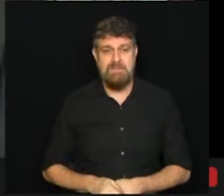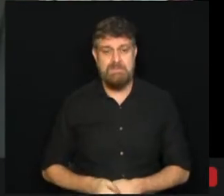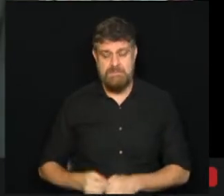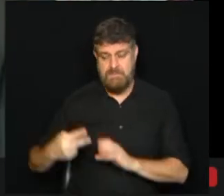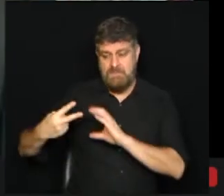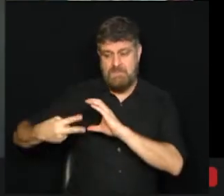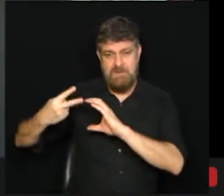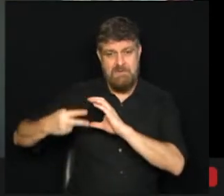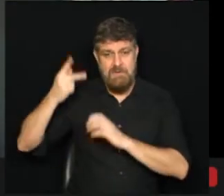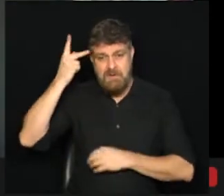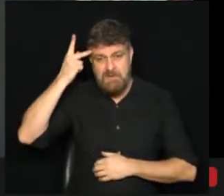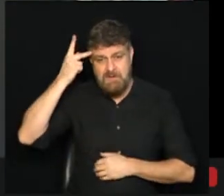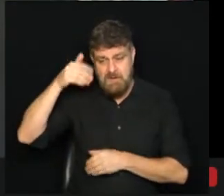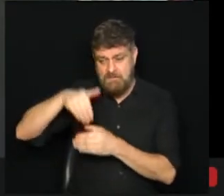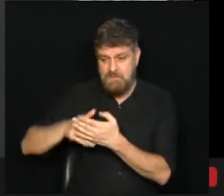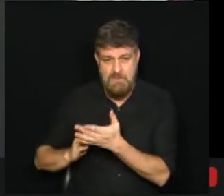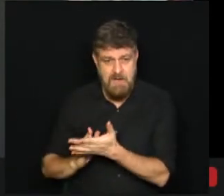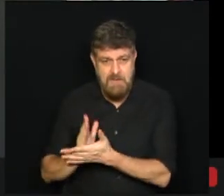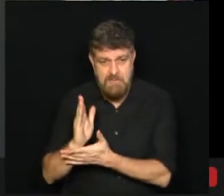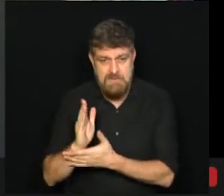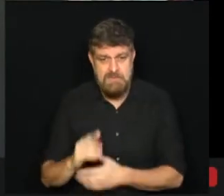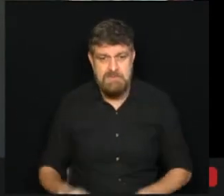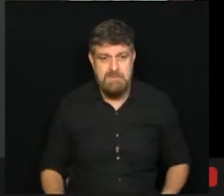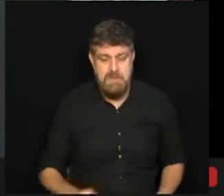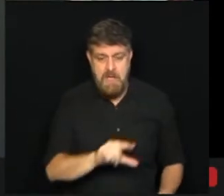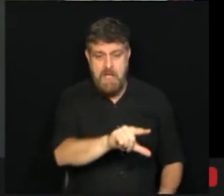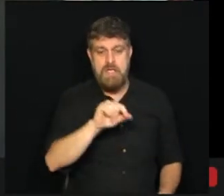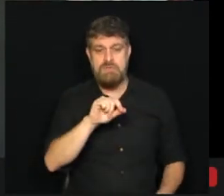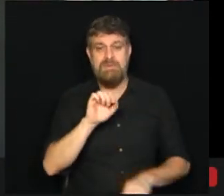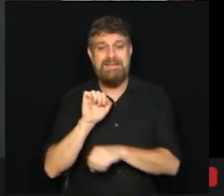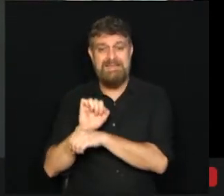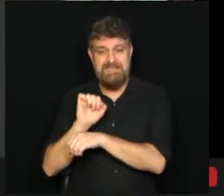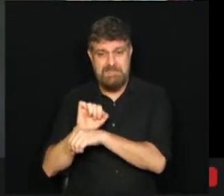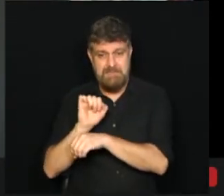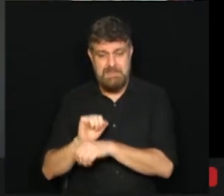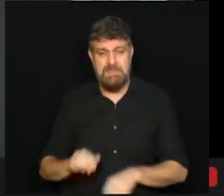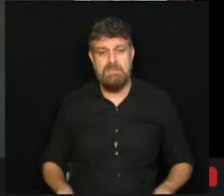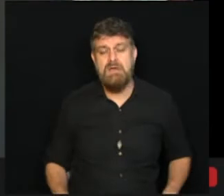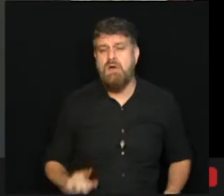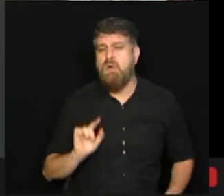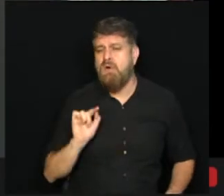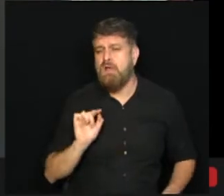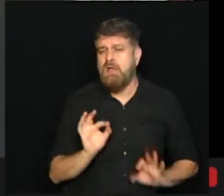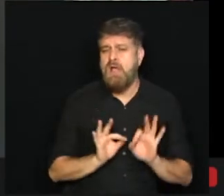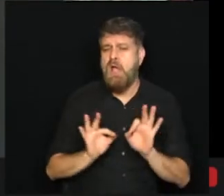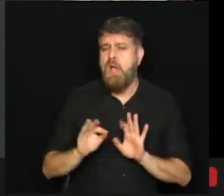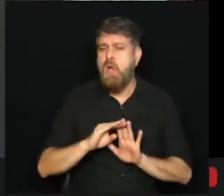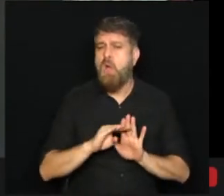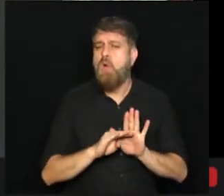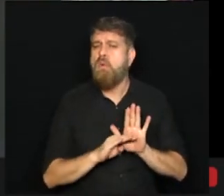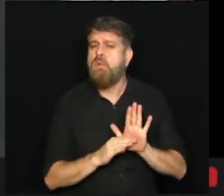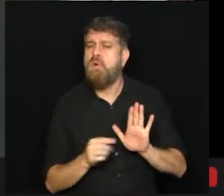o projeto chamado Escolhi Esperar, que é uma iniciativa que tem